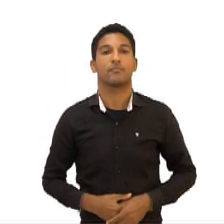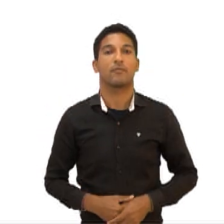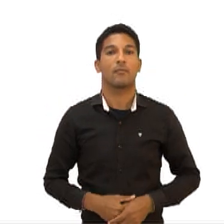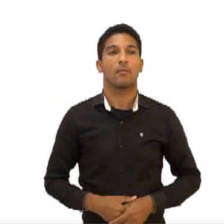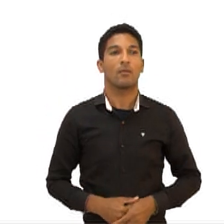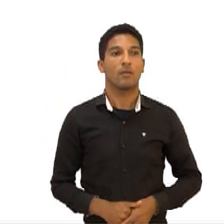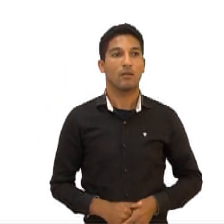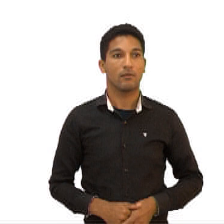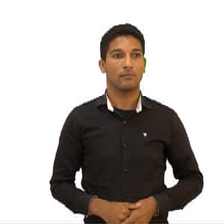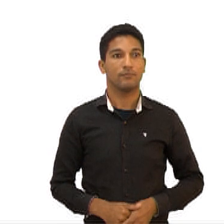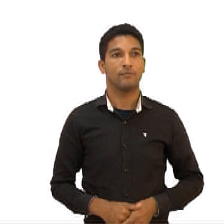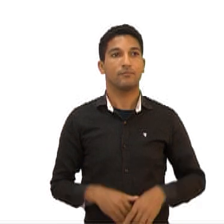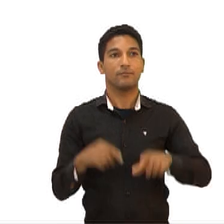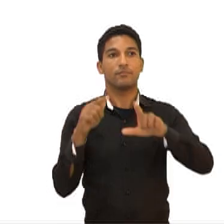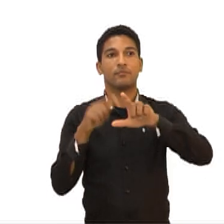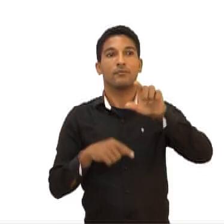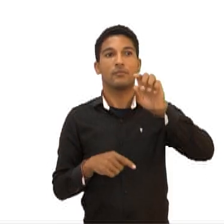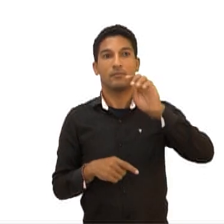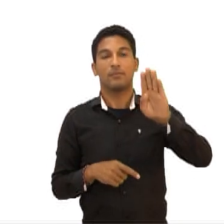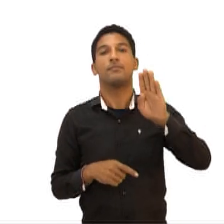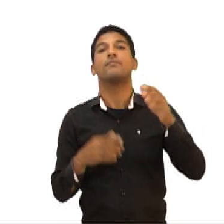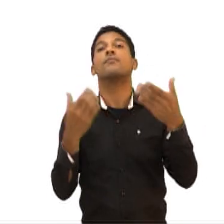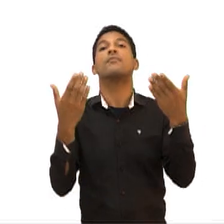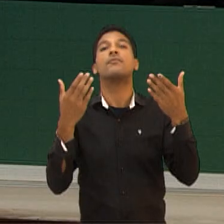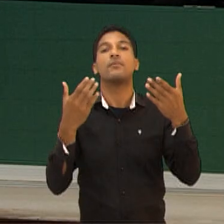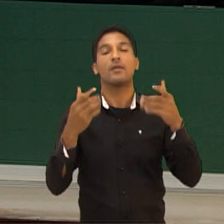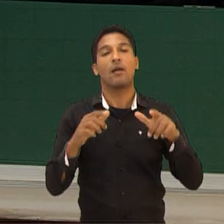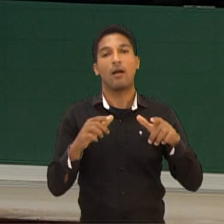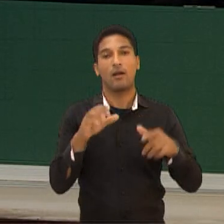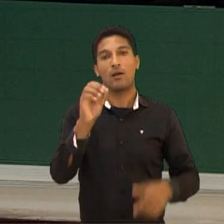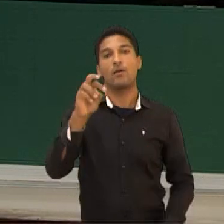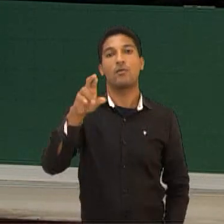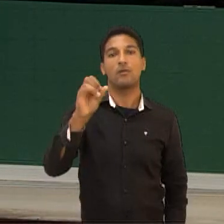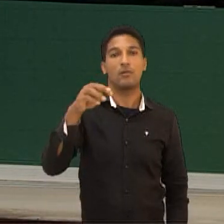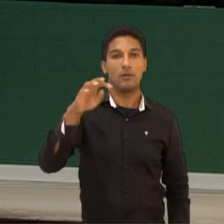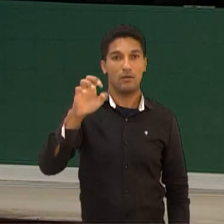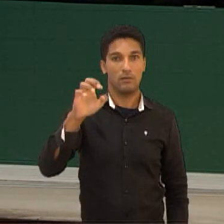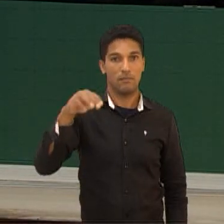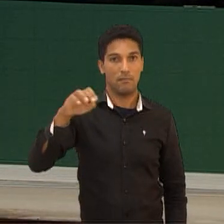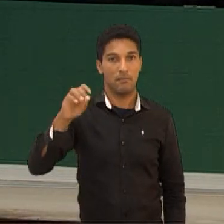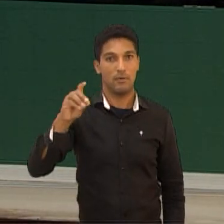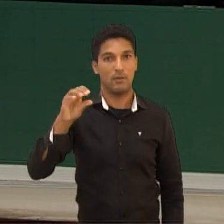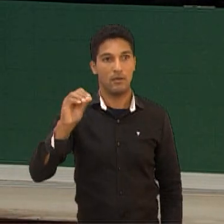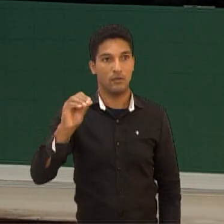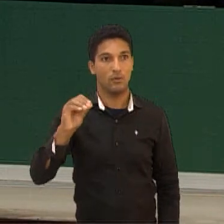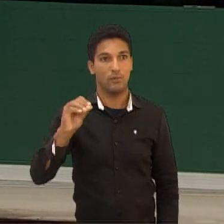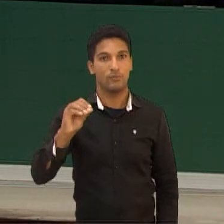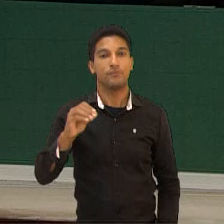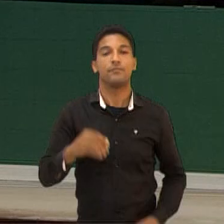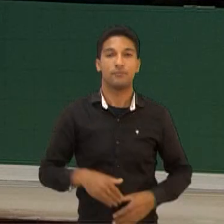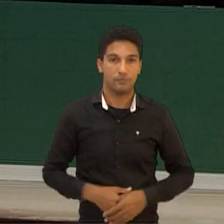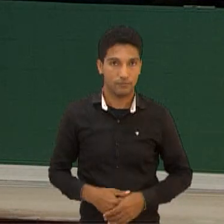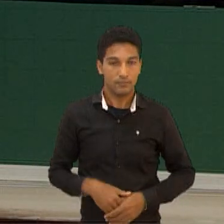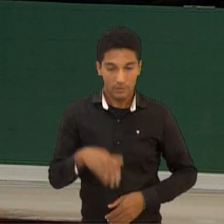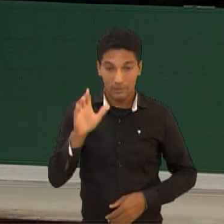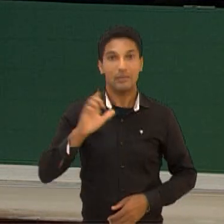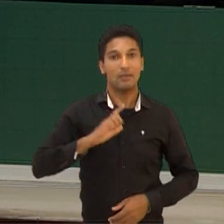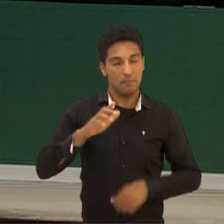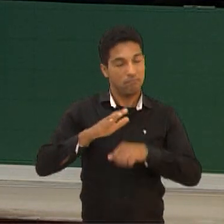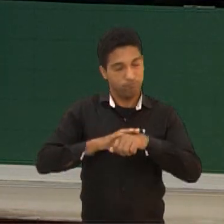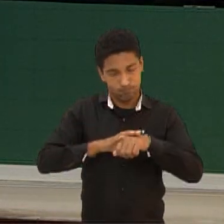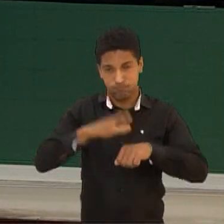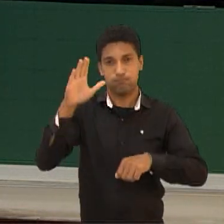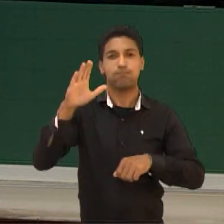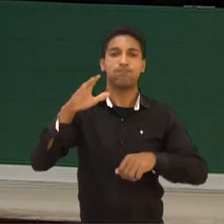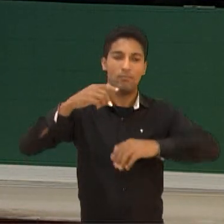já carejados de saber que é o Oriente Médio. Maiores extratores de petróleo do mundo estão por